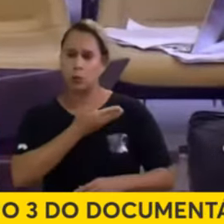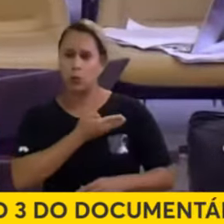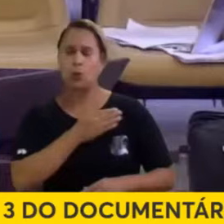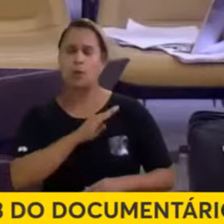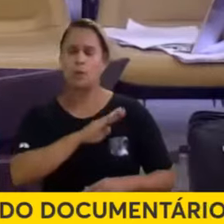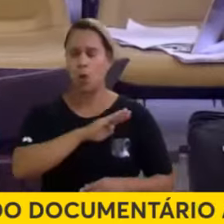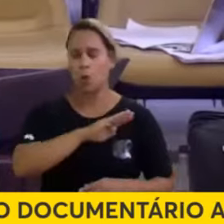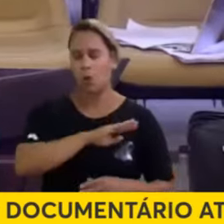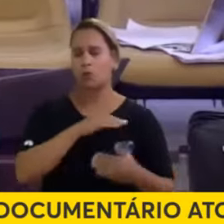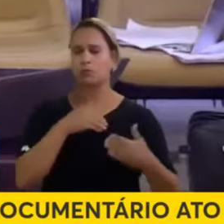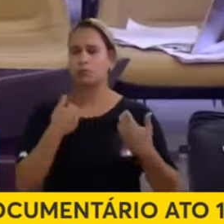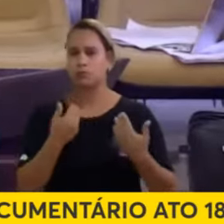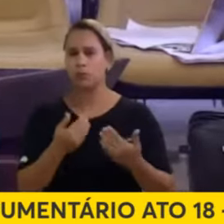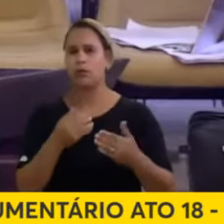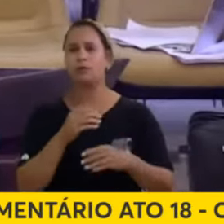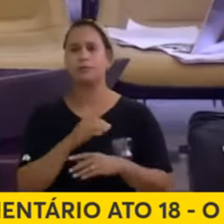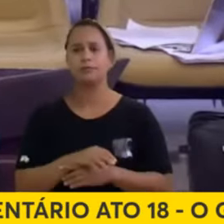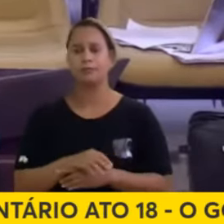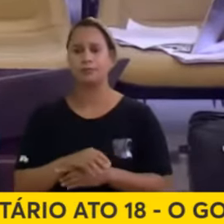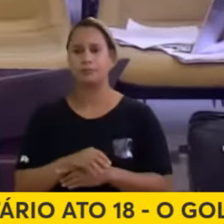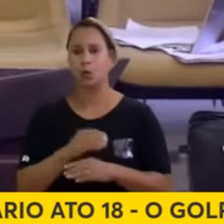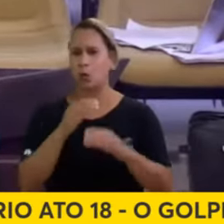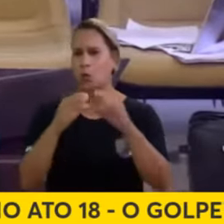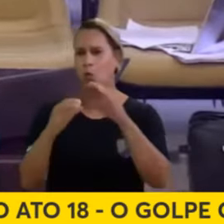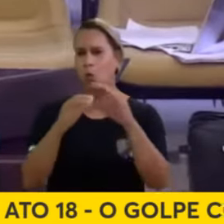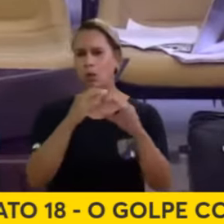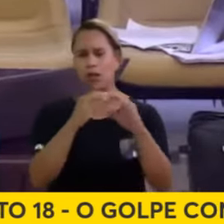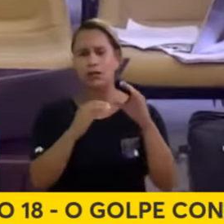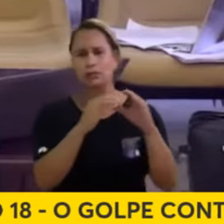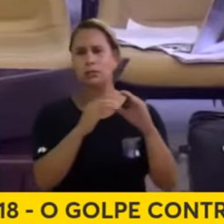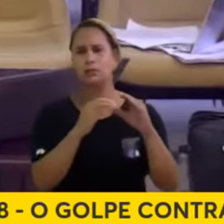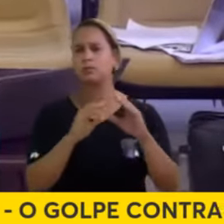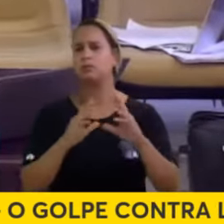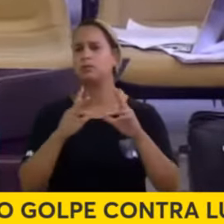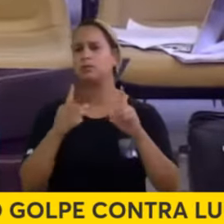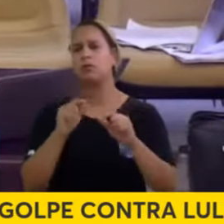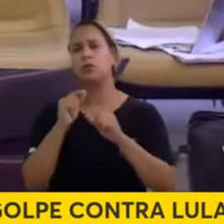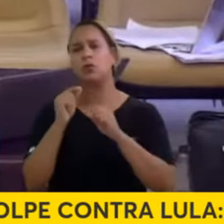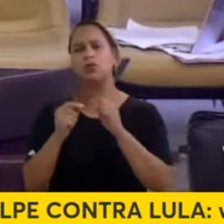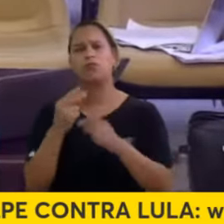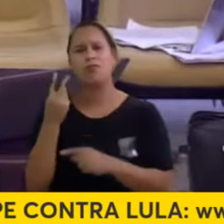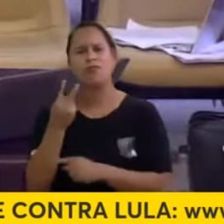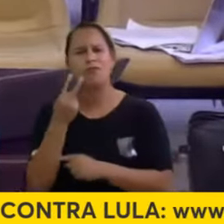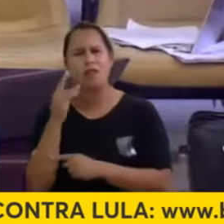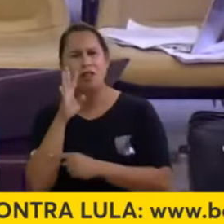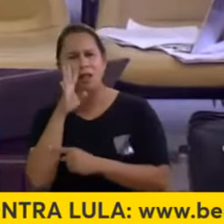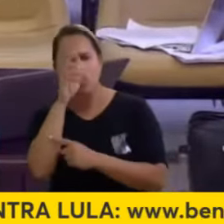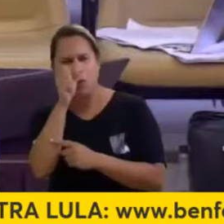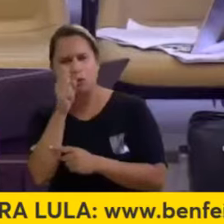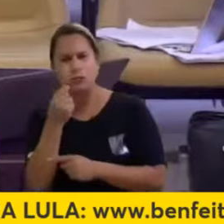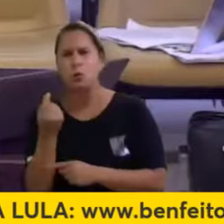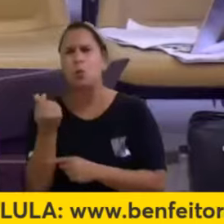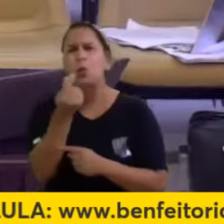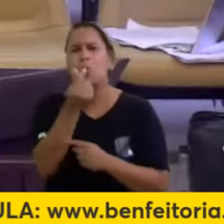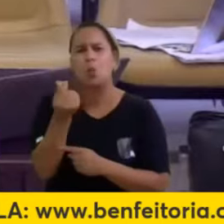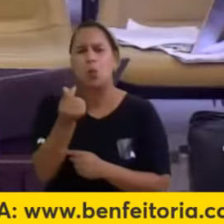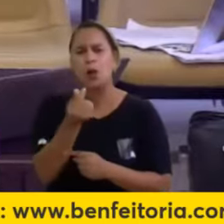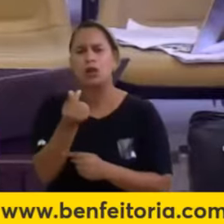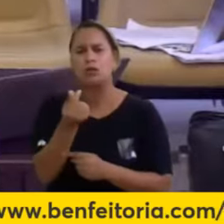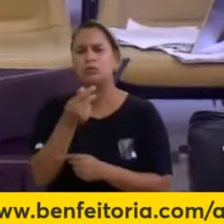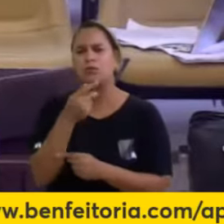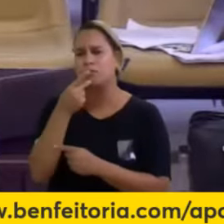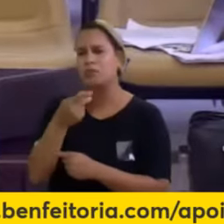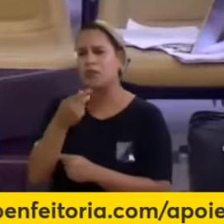comunicação então desde o começo a dificuldade faz Vem cá qual é o valor do abuso de quanto vocês estão dizendo que o